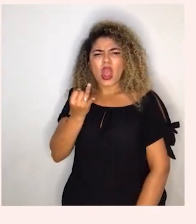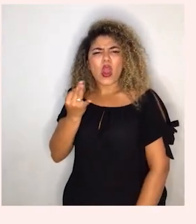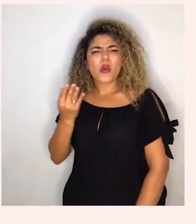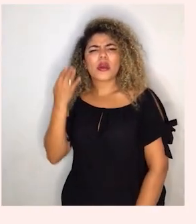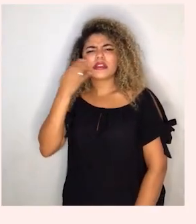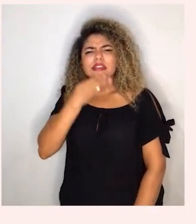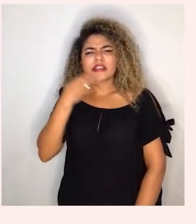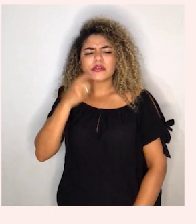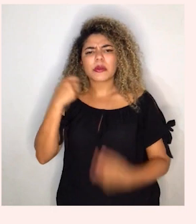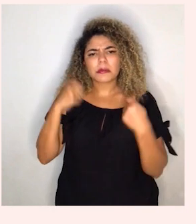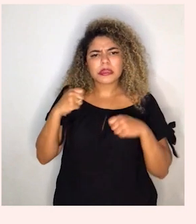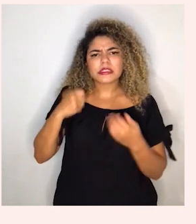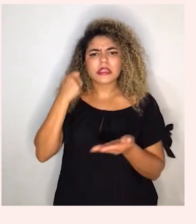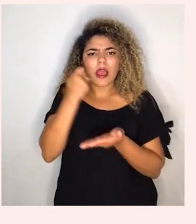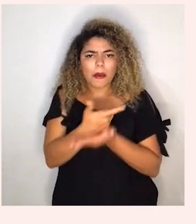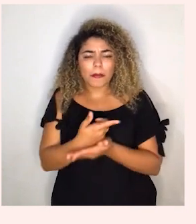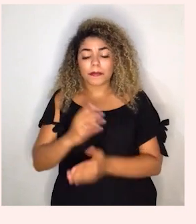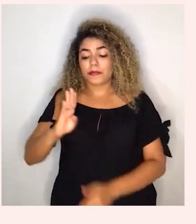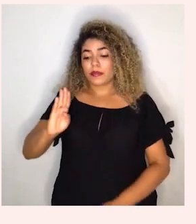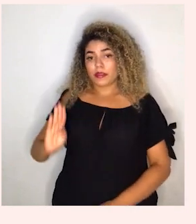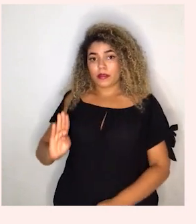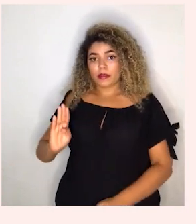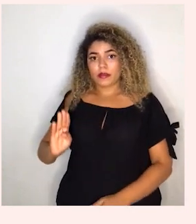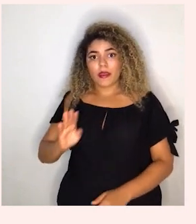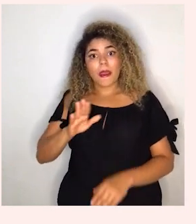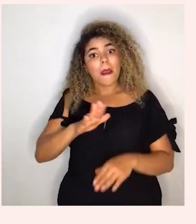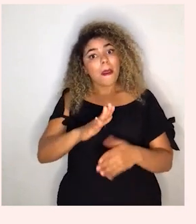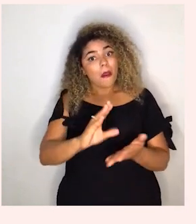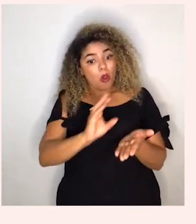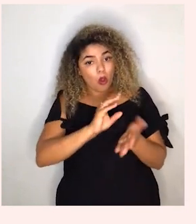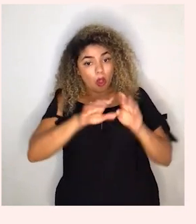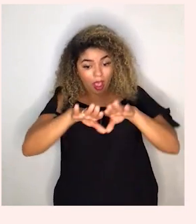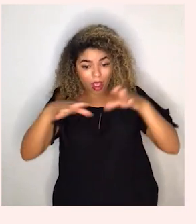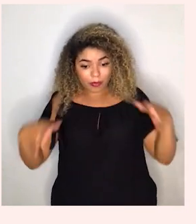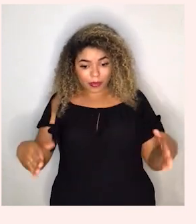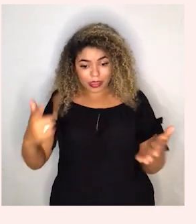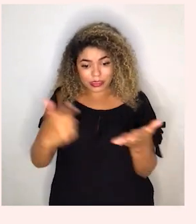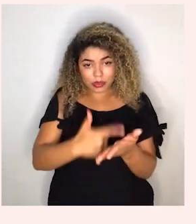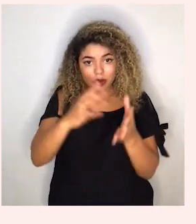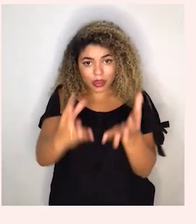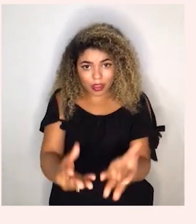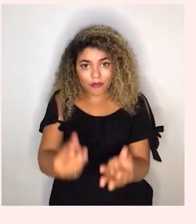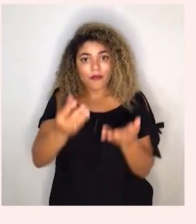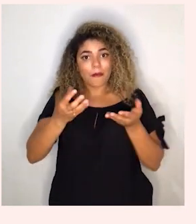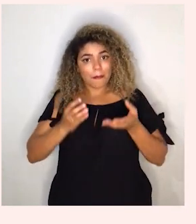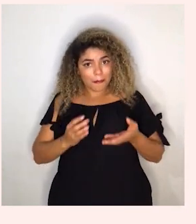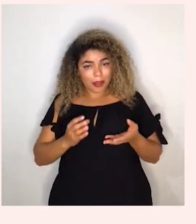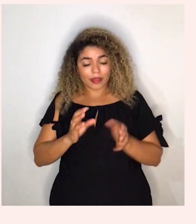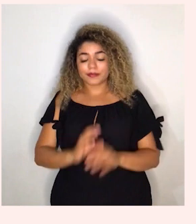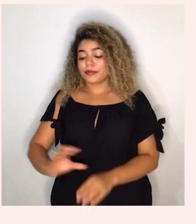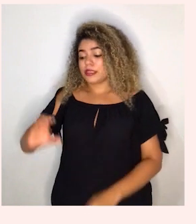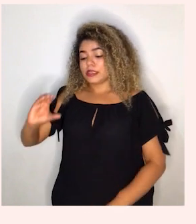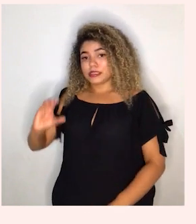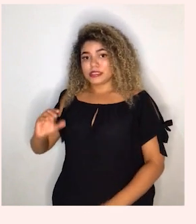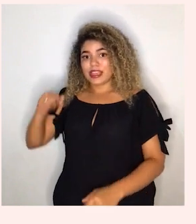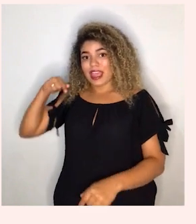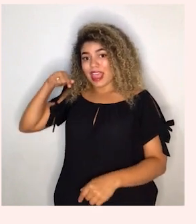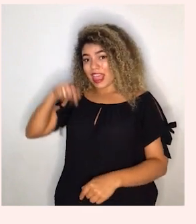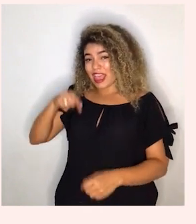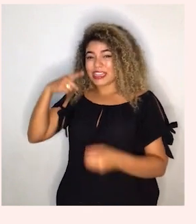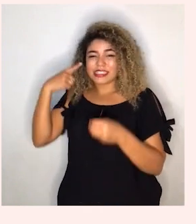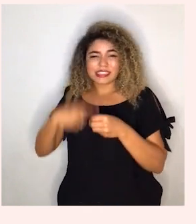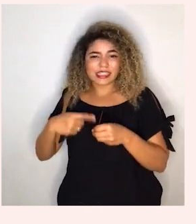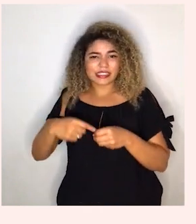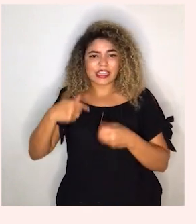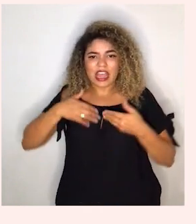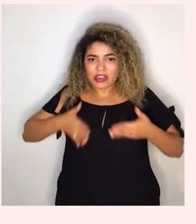açúcar é necessário comprar? Letra B. Pegue os livros que estão sobre a mesa. Letra C. Esta é a